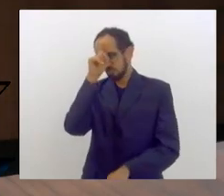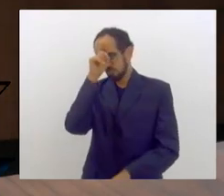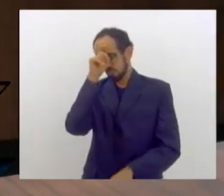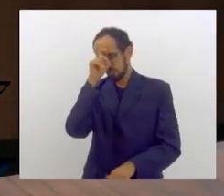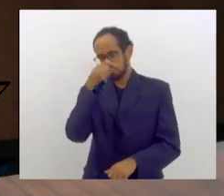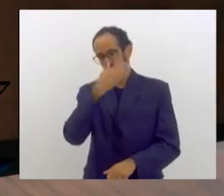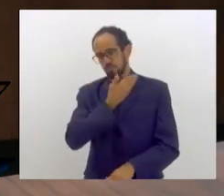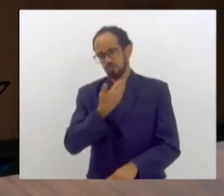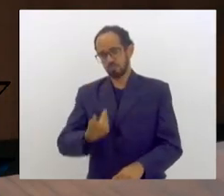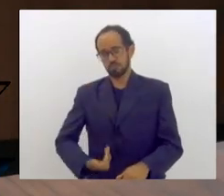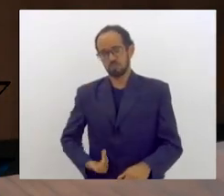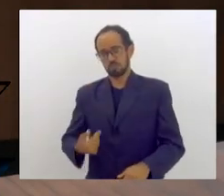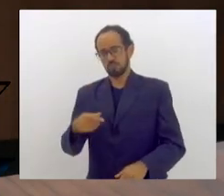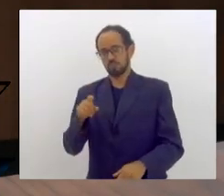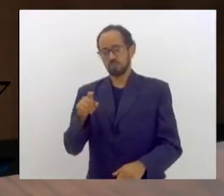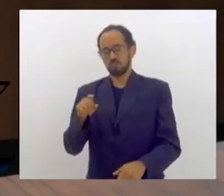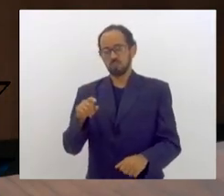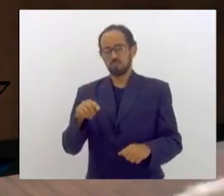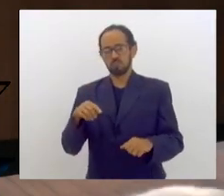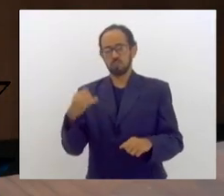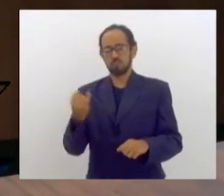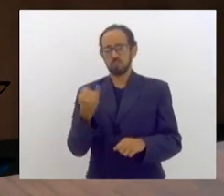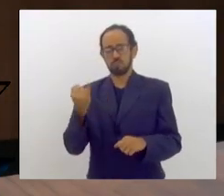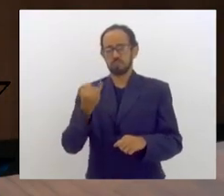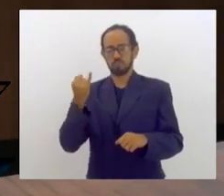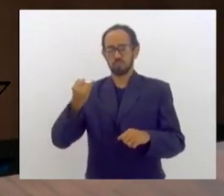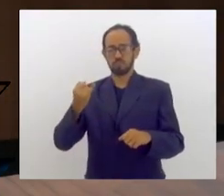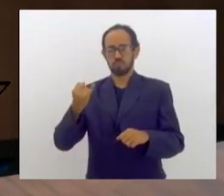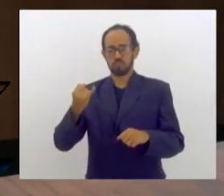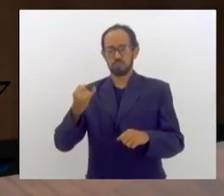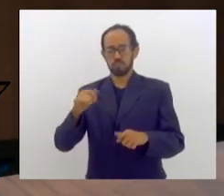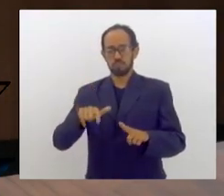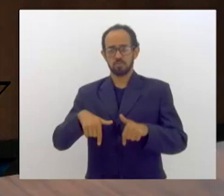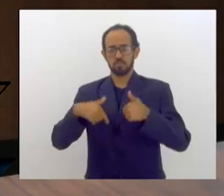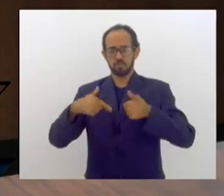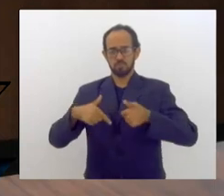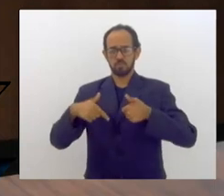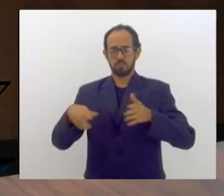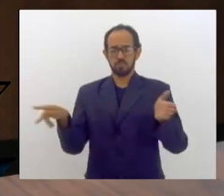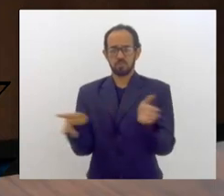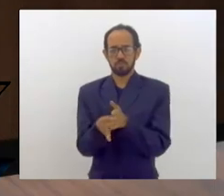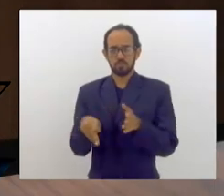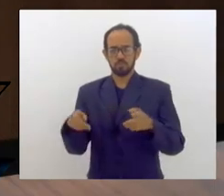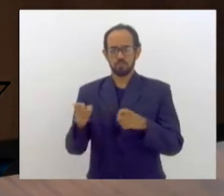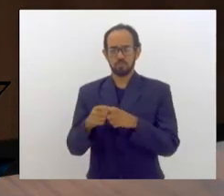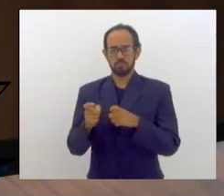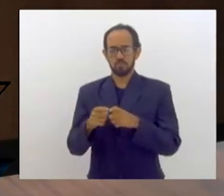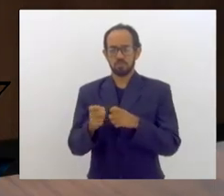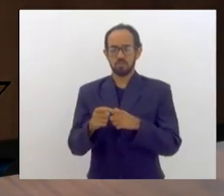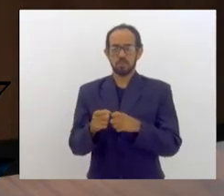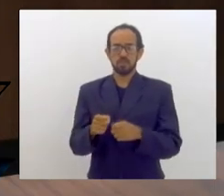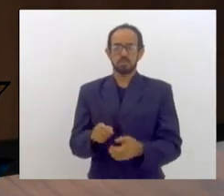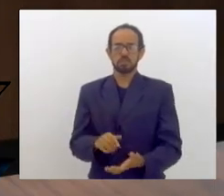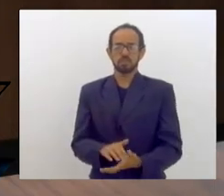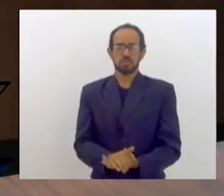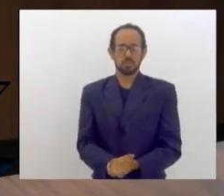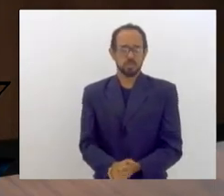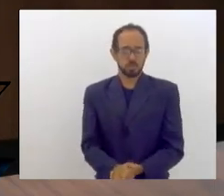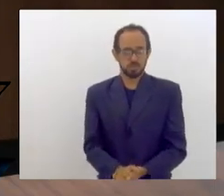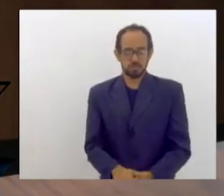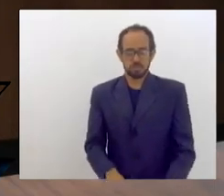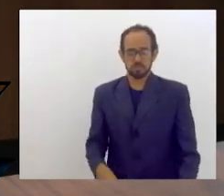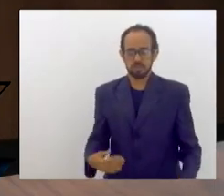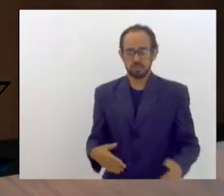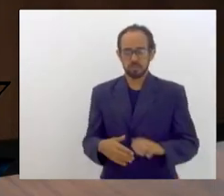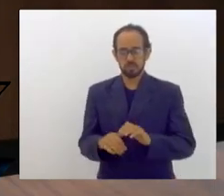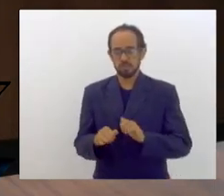ser algo inerente da ação da medicina, e não só para aqueles e